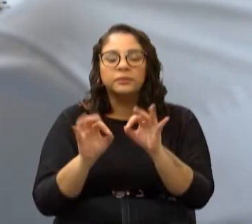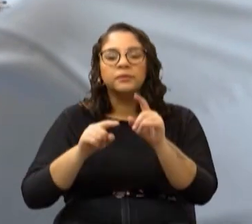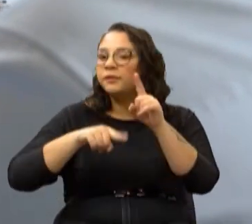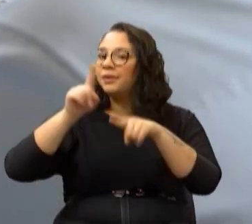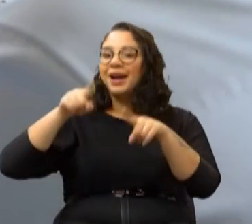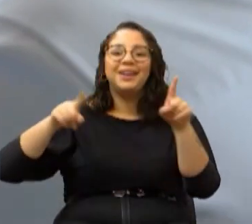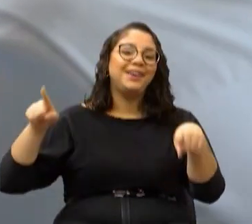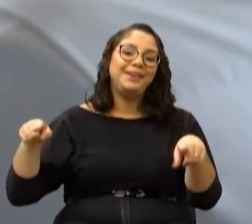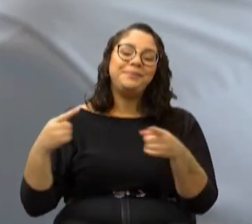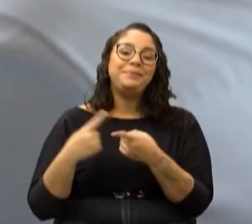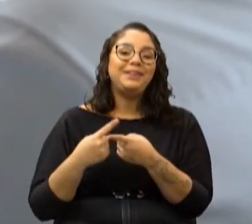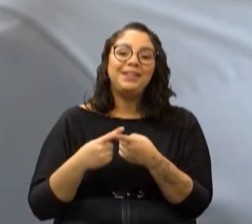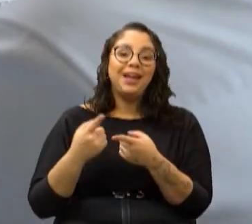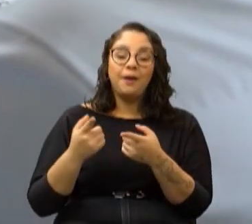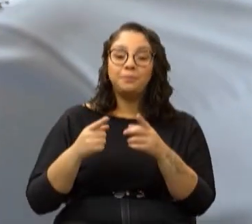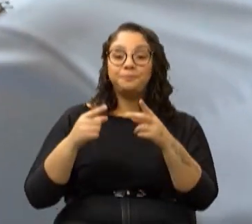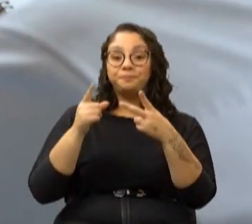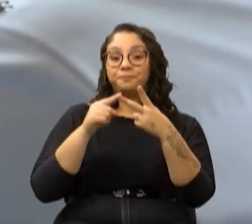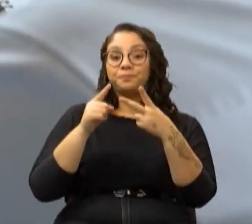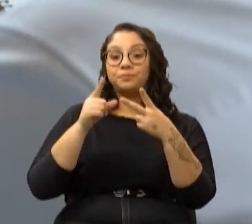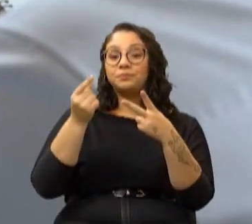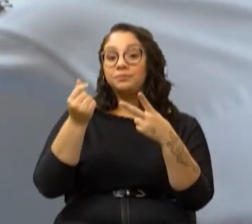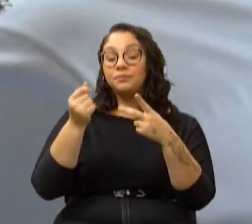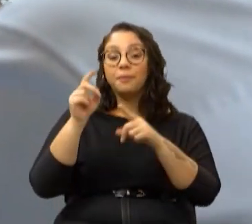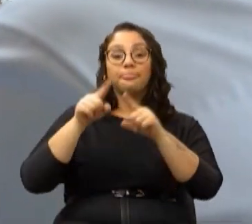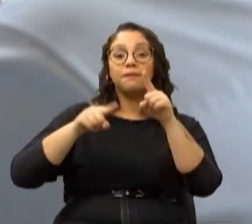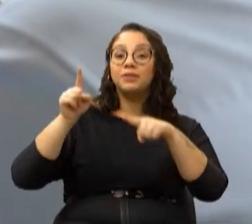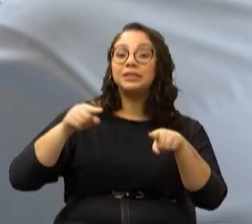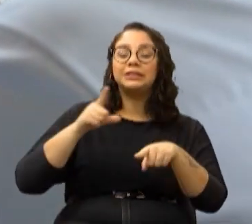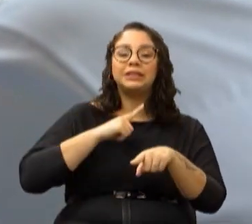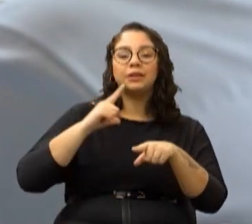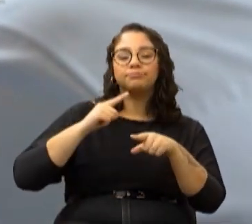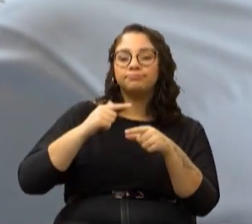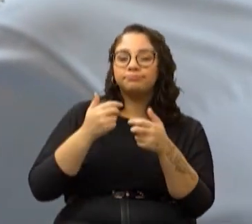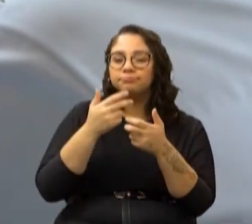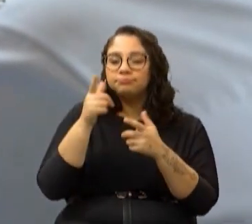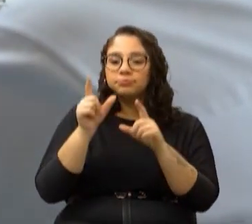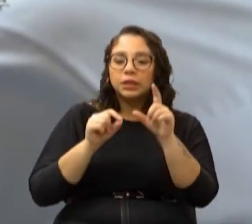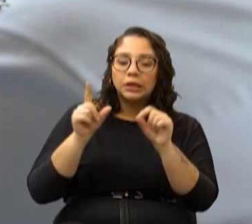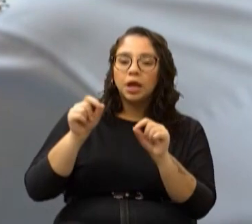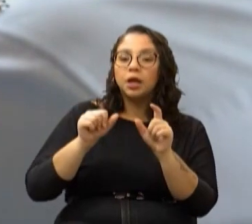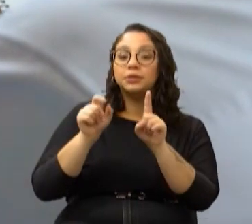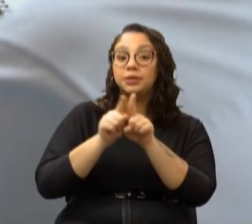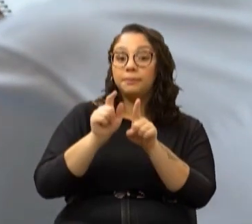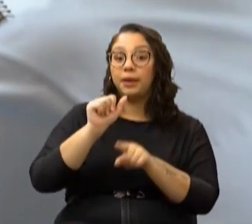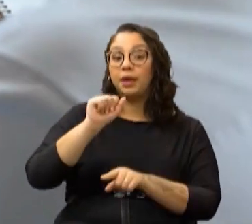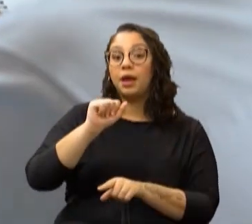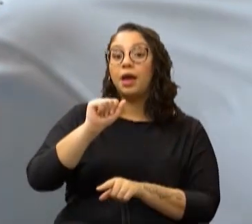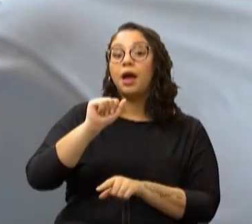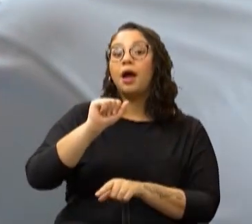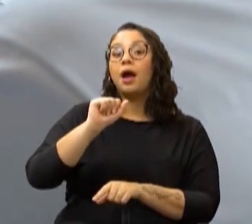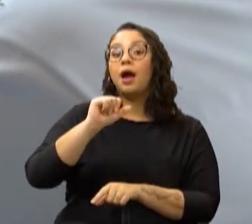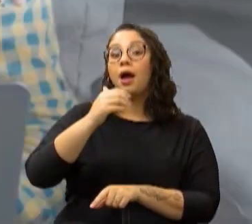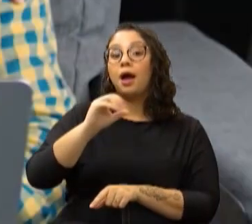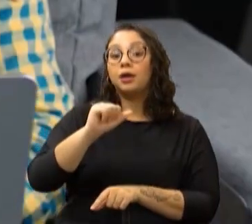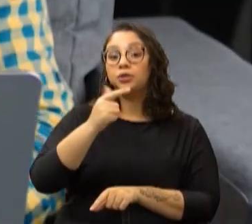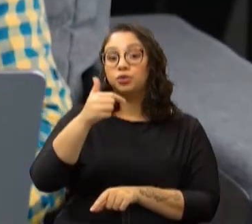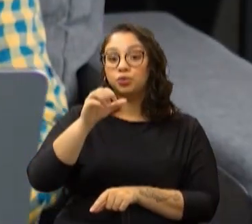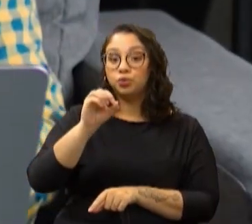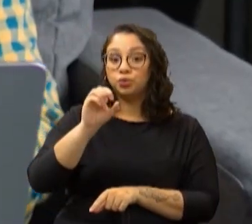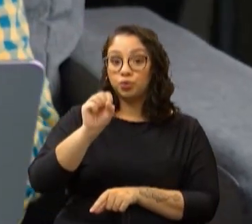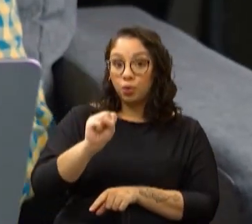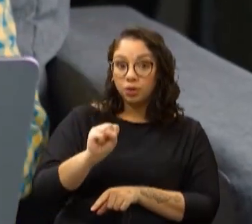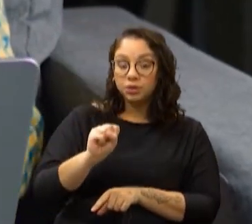ela realmente varia, porque nessa renda variável estão o mercado de opções, as ações, também